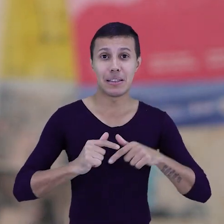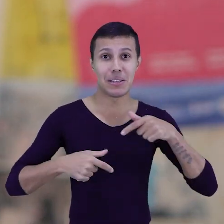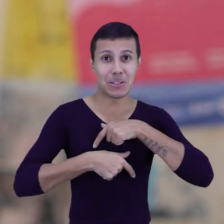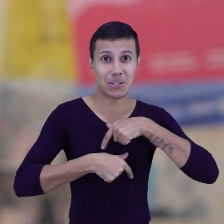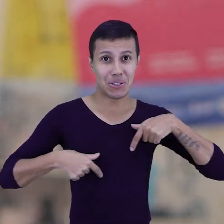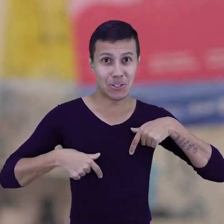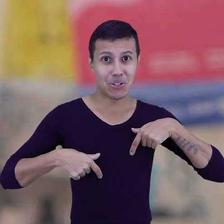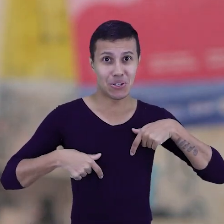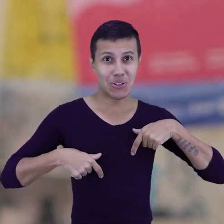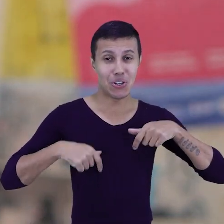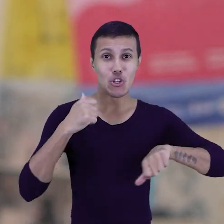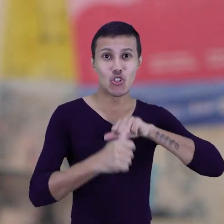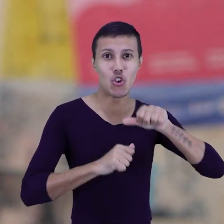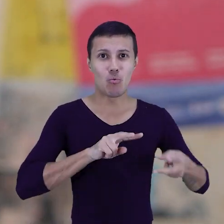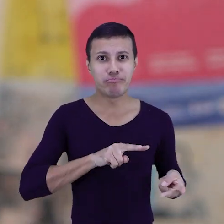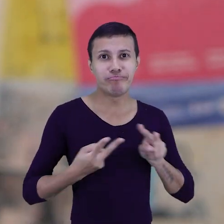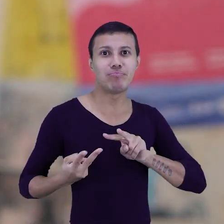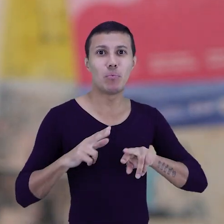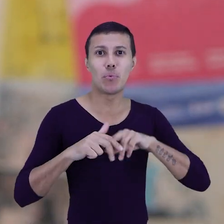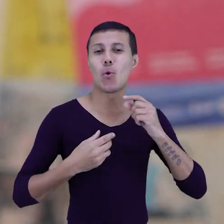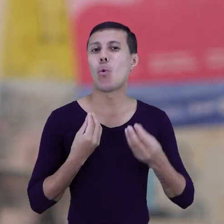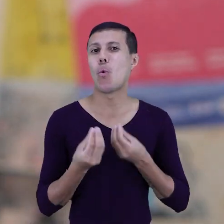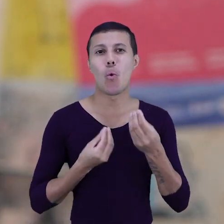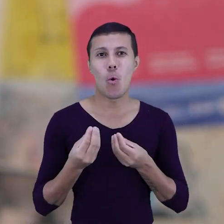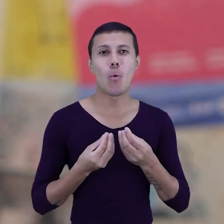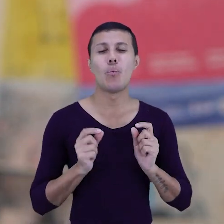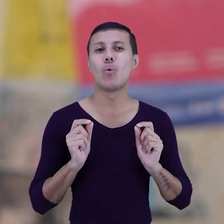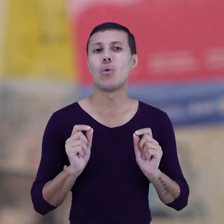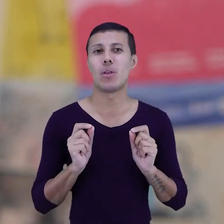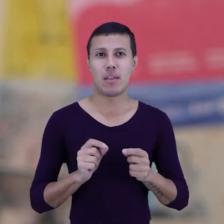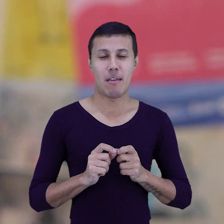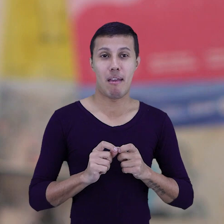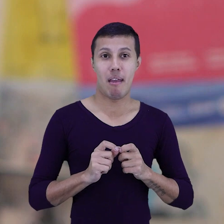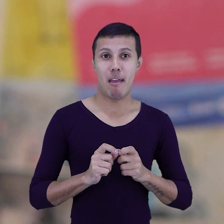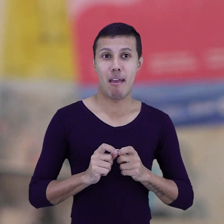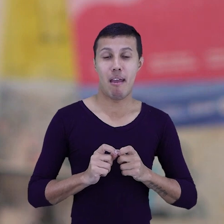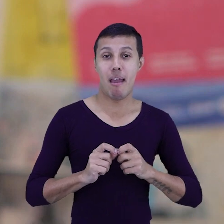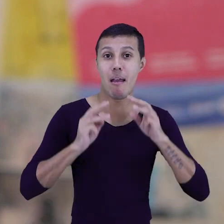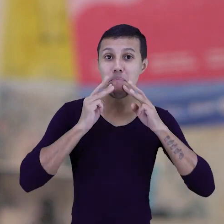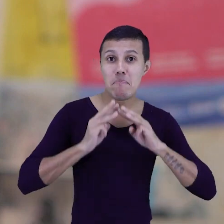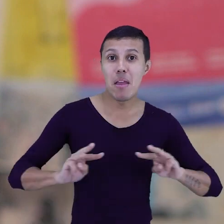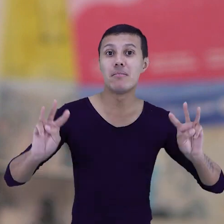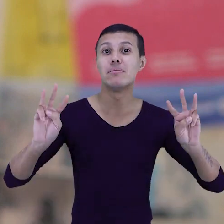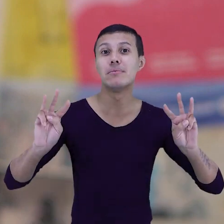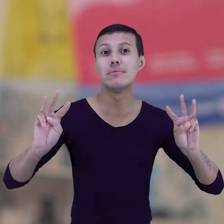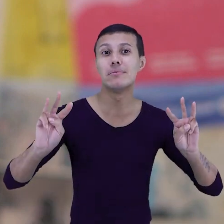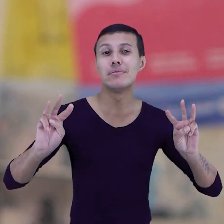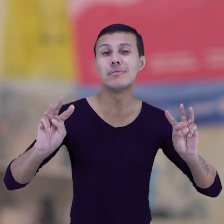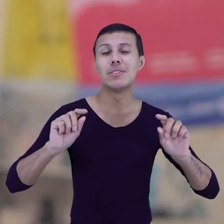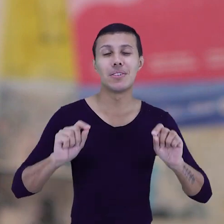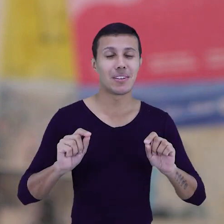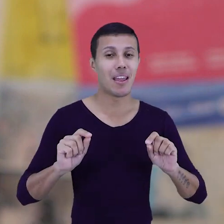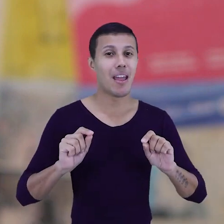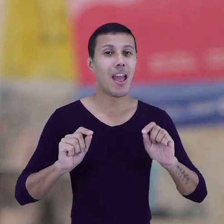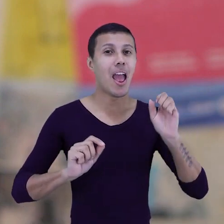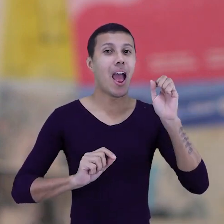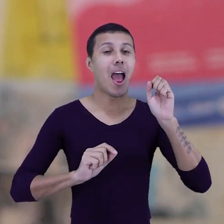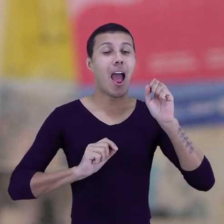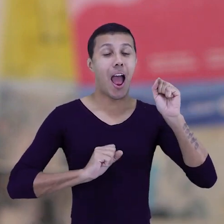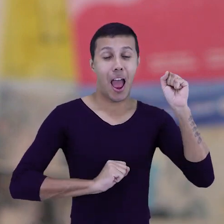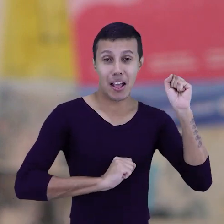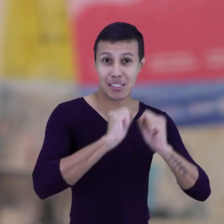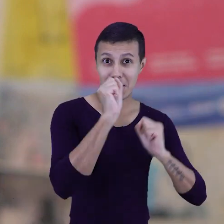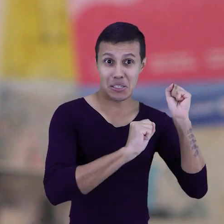aí o jogo virou, naquela época, 2019, foi a mensagem passada para que as